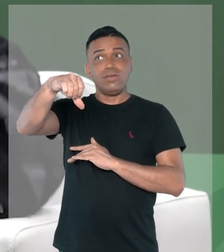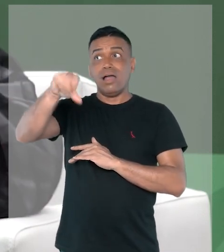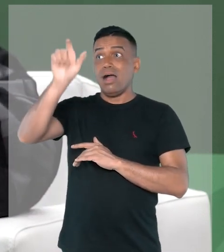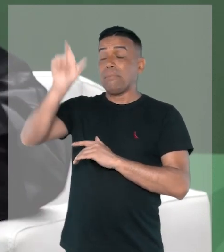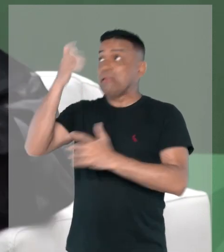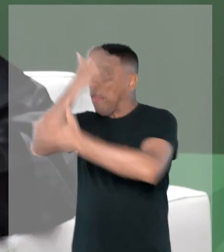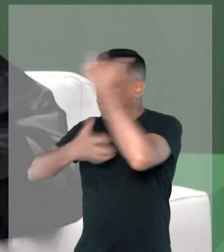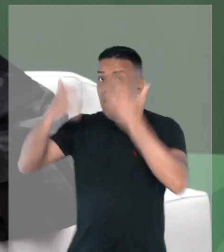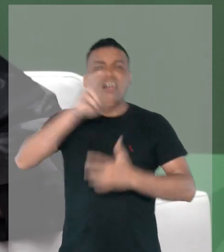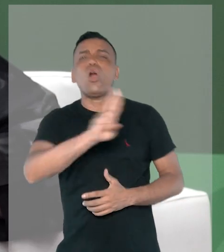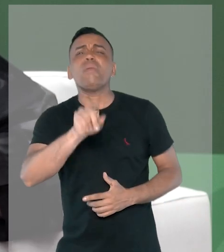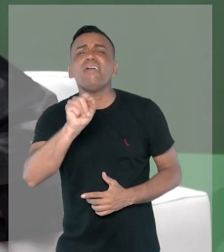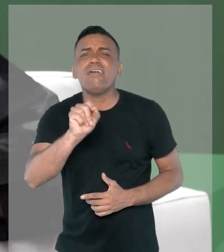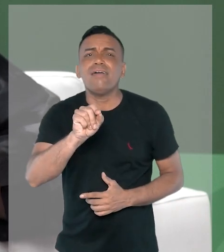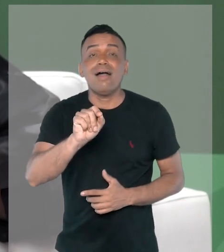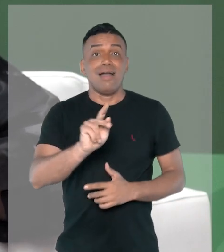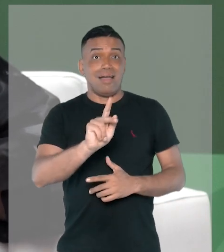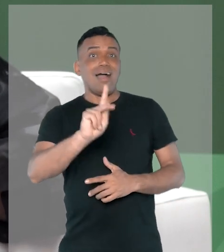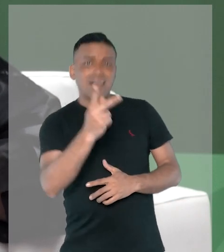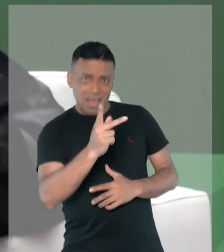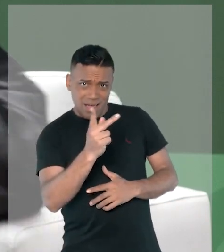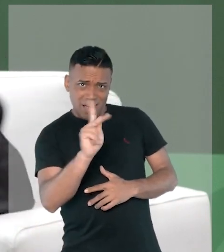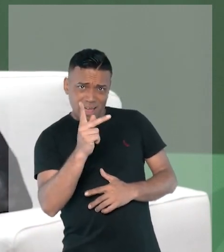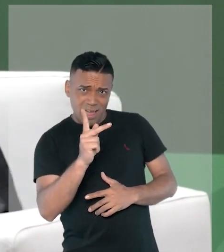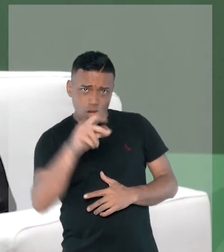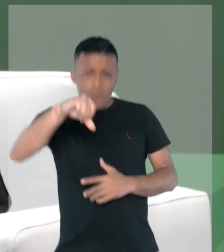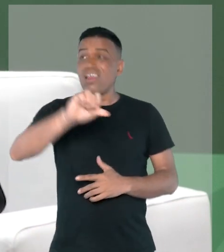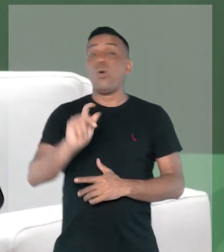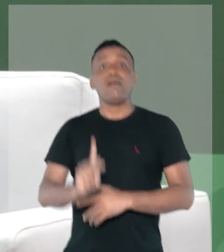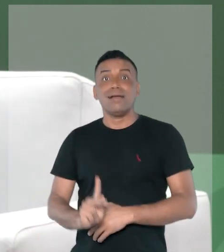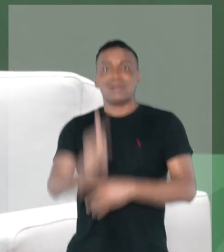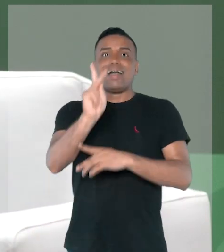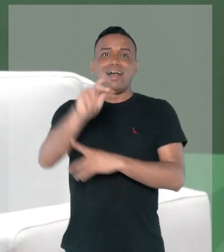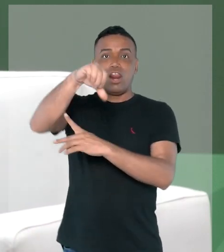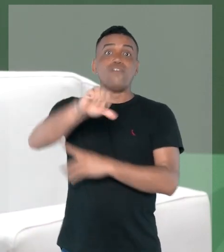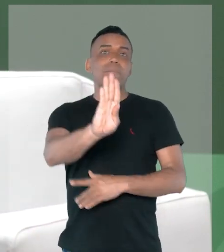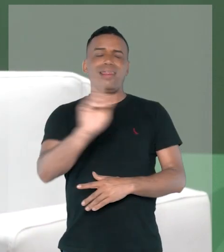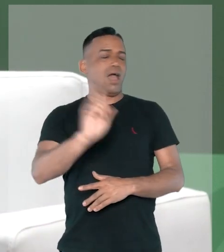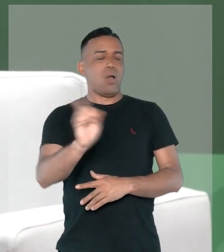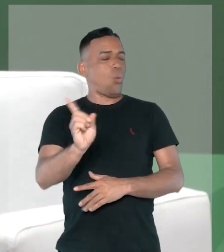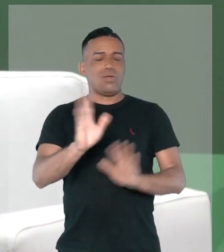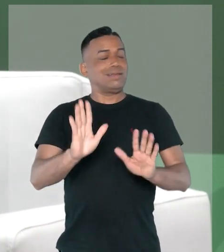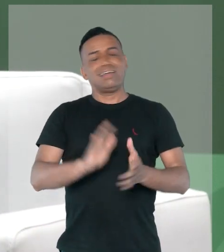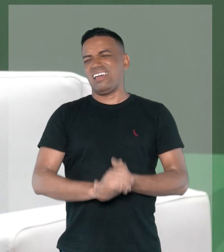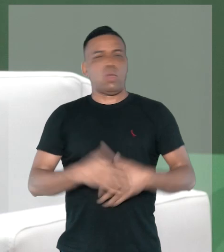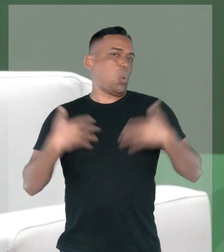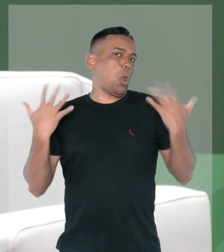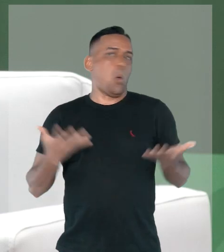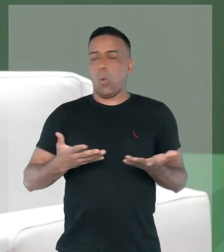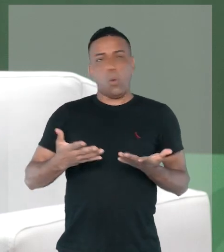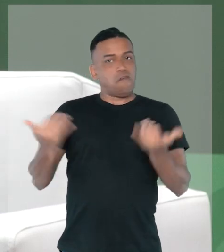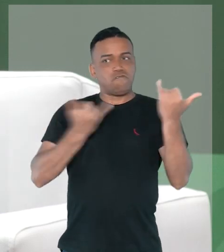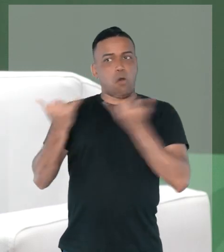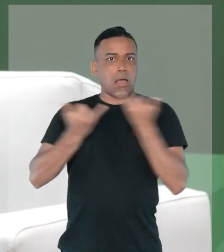catatônico. Como é que chama? H9? K, é K9, não é B, é K. Você vê, eu não sou muito bem informada